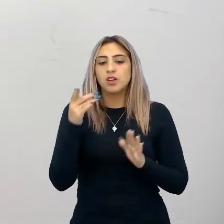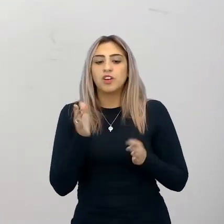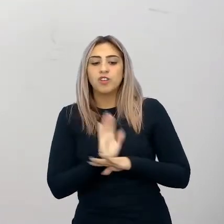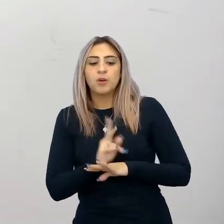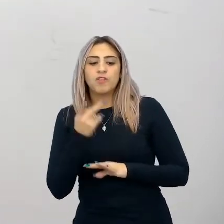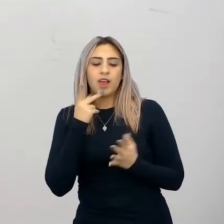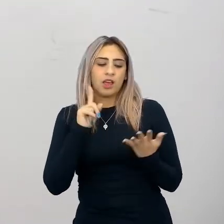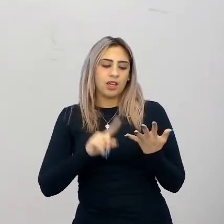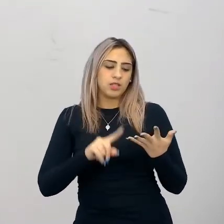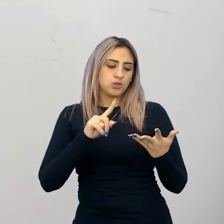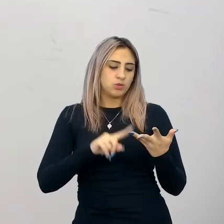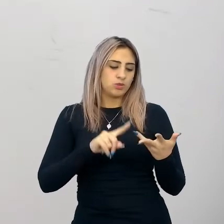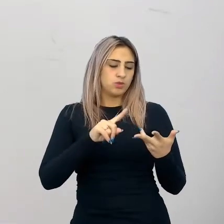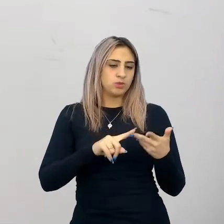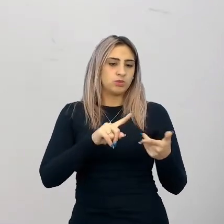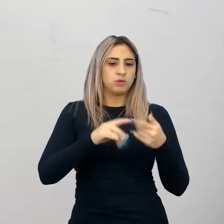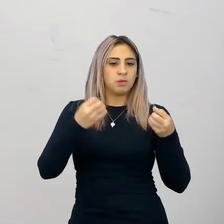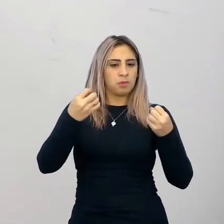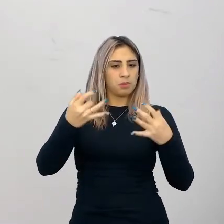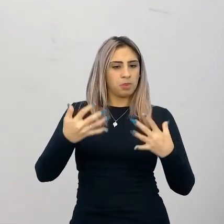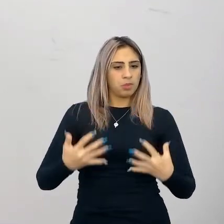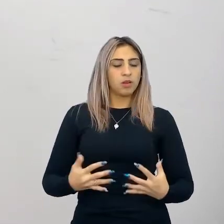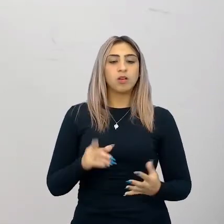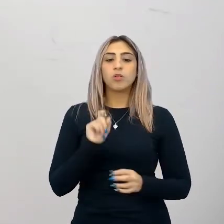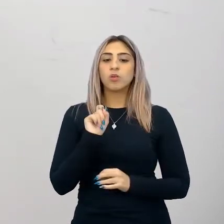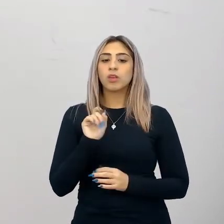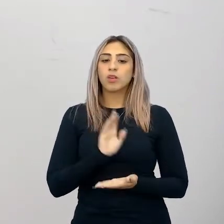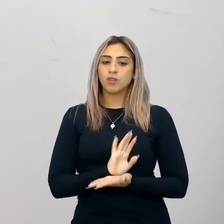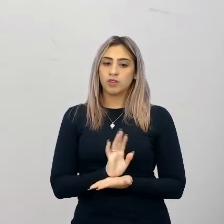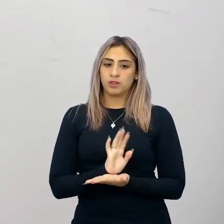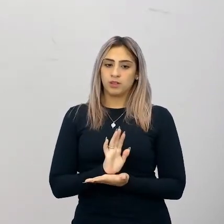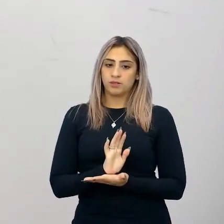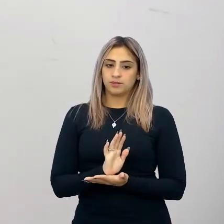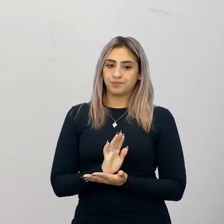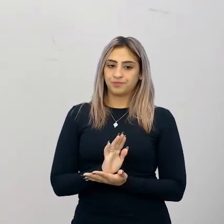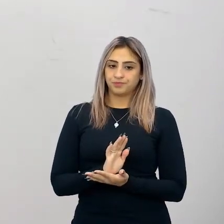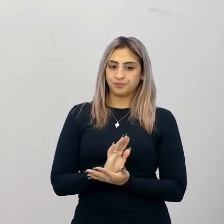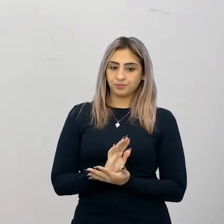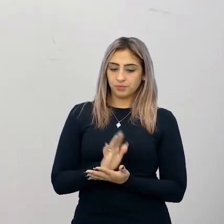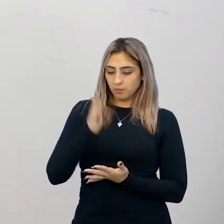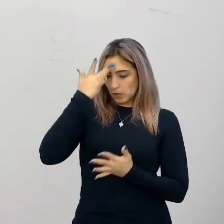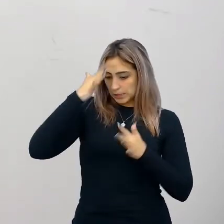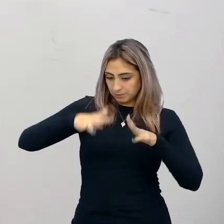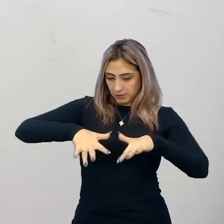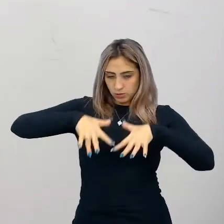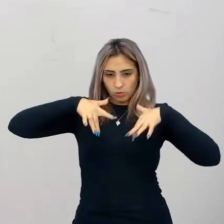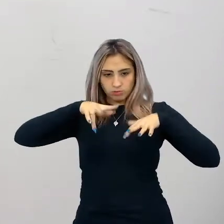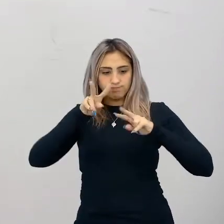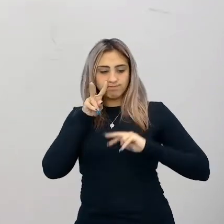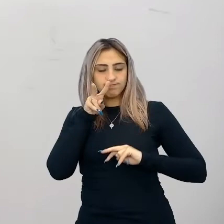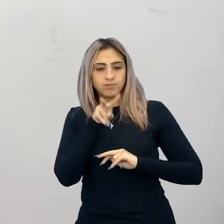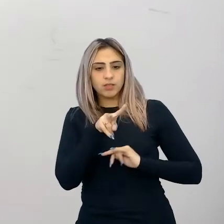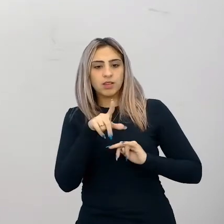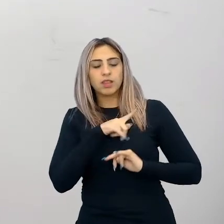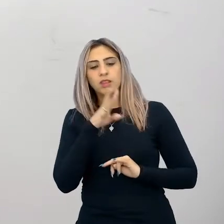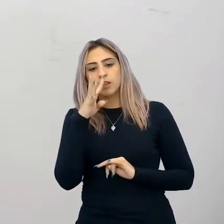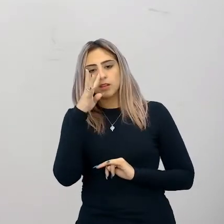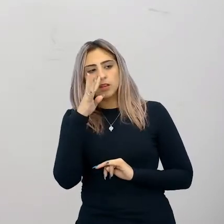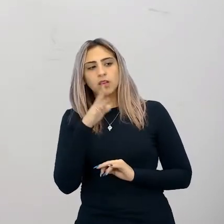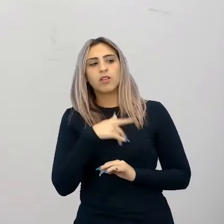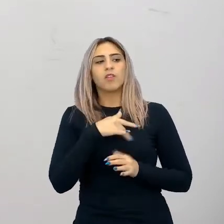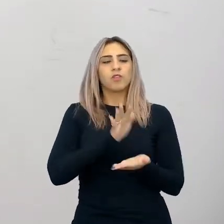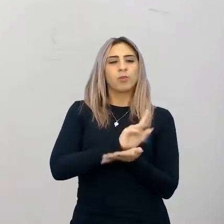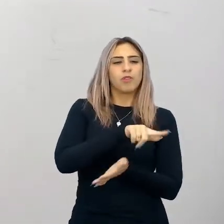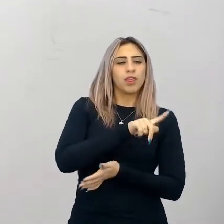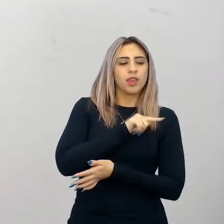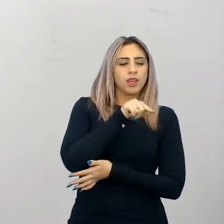disso, disso. E até levar o olho da nossa plateia. Olha, vai ter cenas que vão tratar disso,